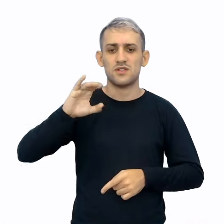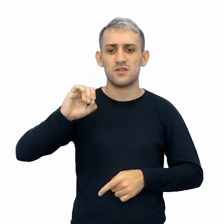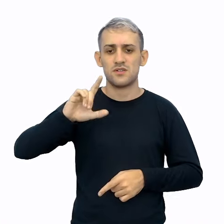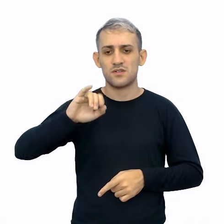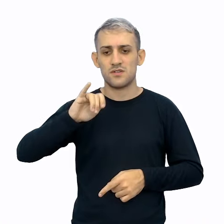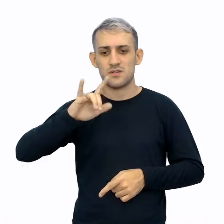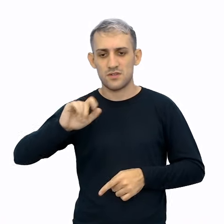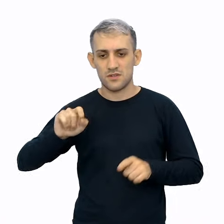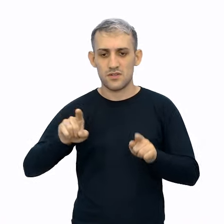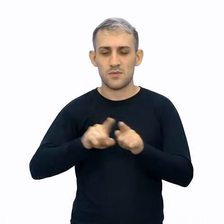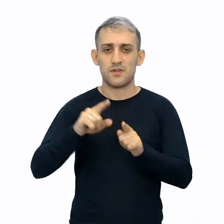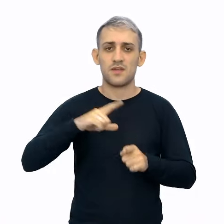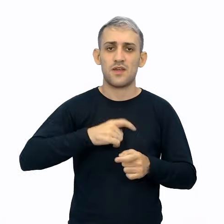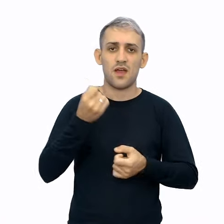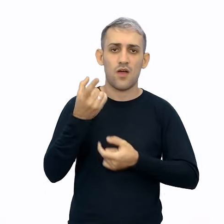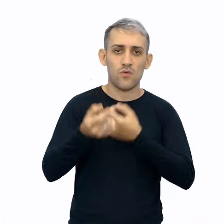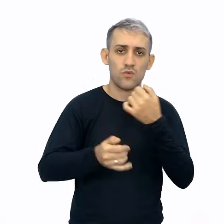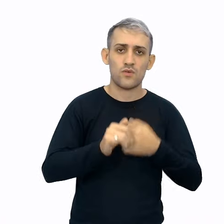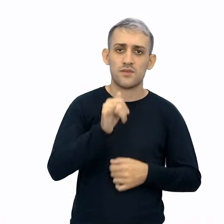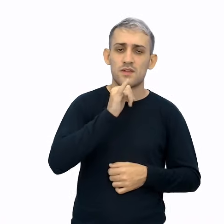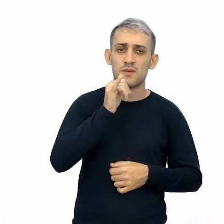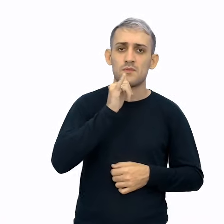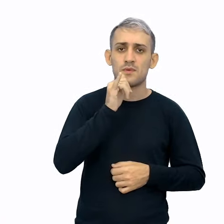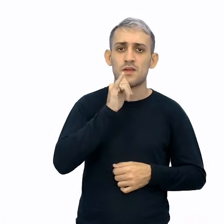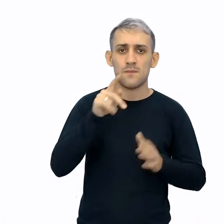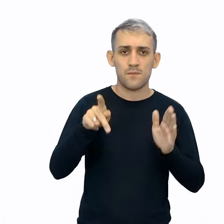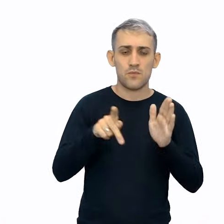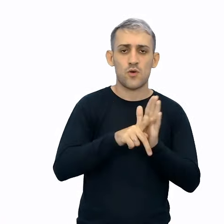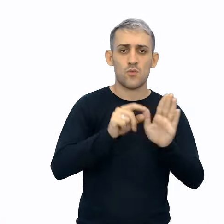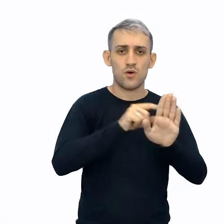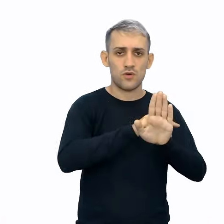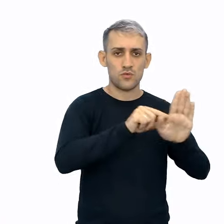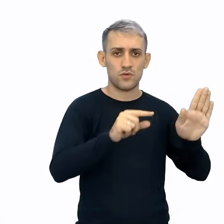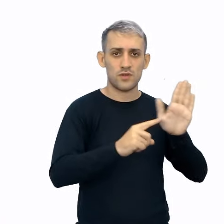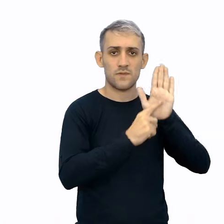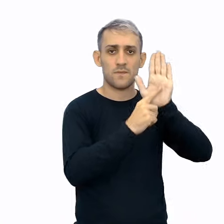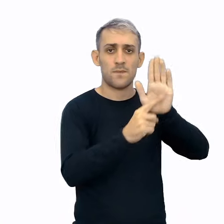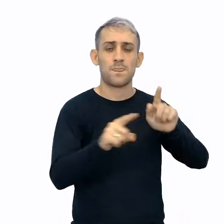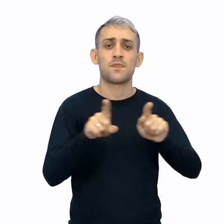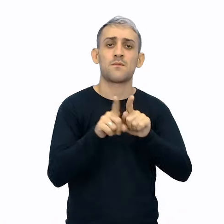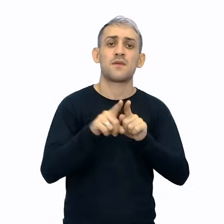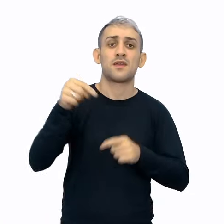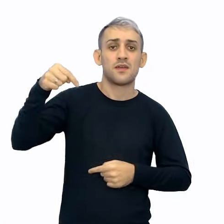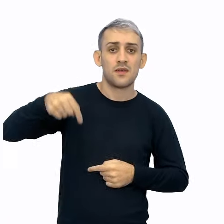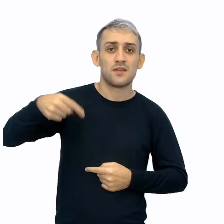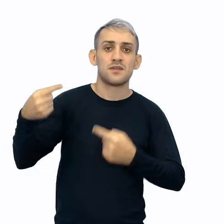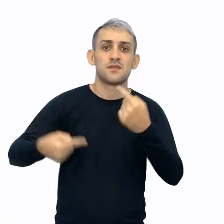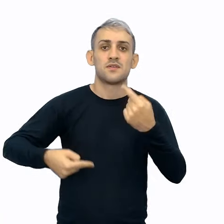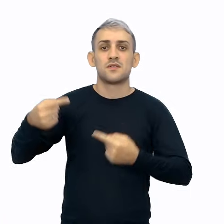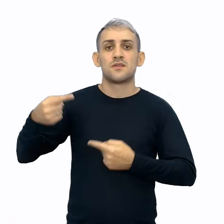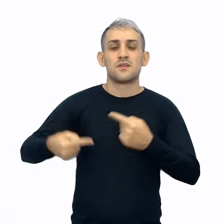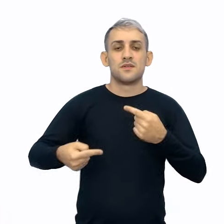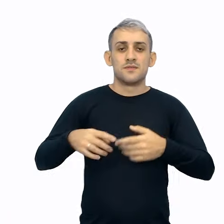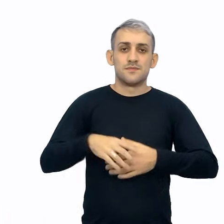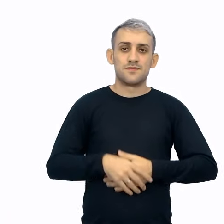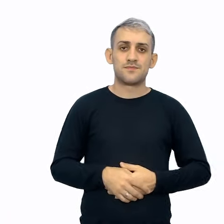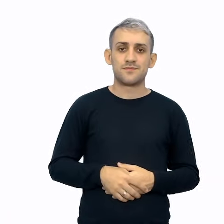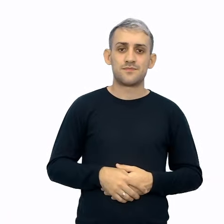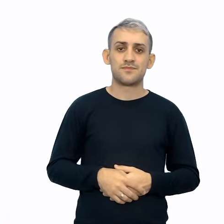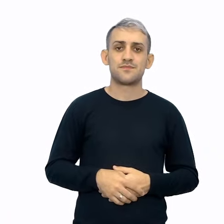bem como alguns exemplos indicados pelos próprios autores e também aqui discutidos nesta pauta de etapa